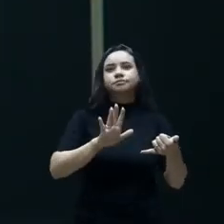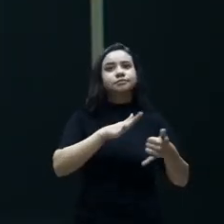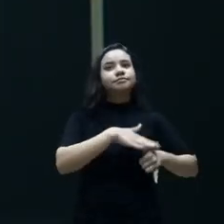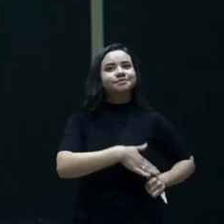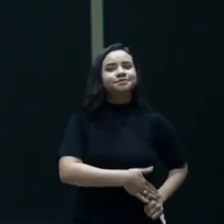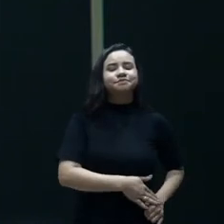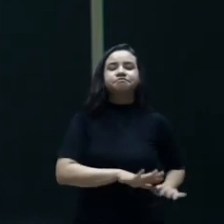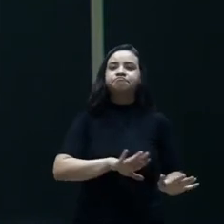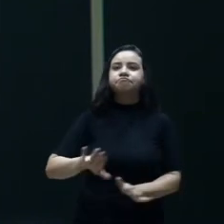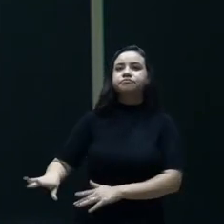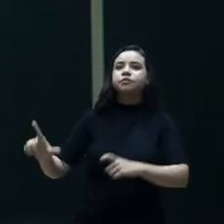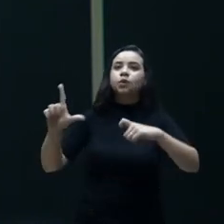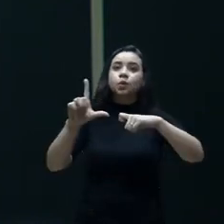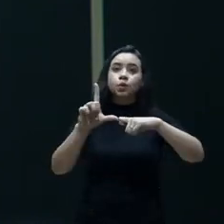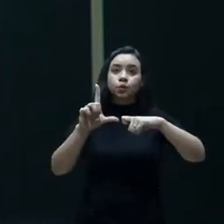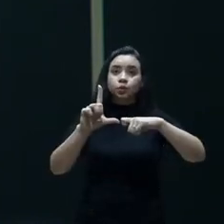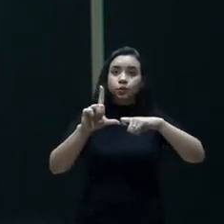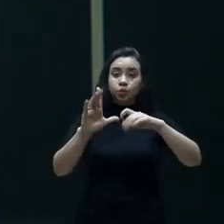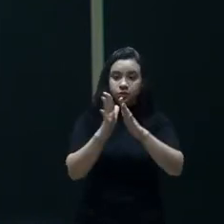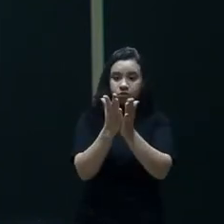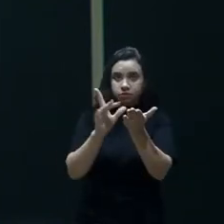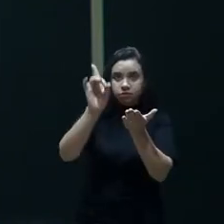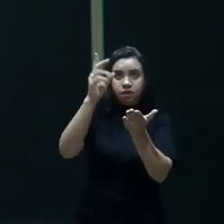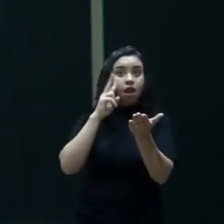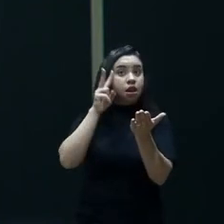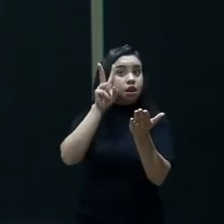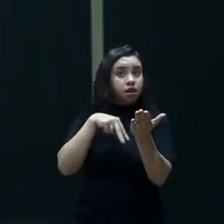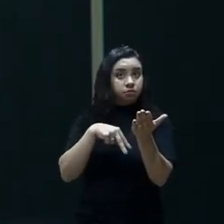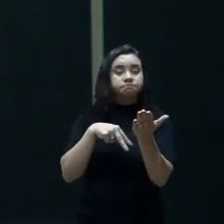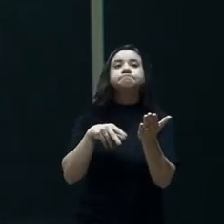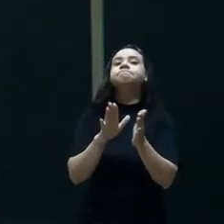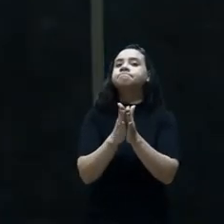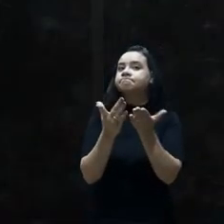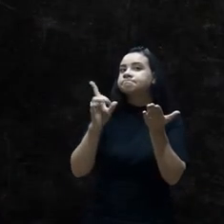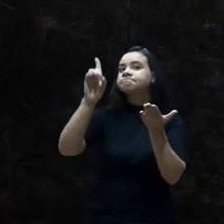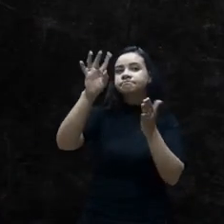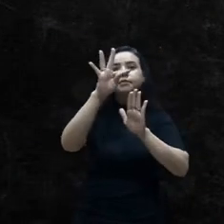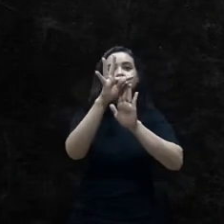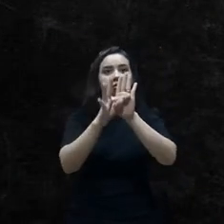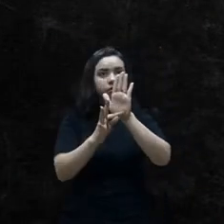número 8. Nós vamos falar um pouquinho sobre